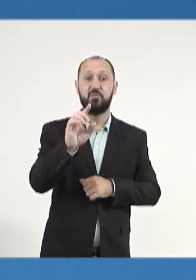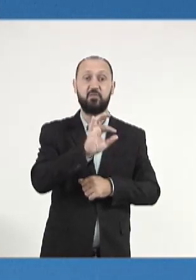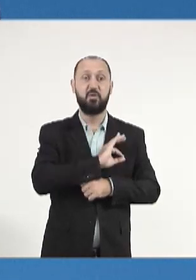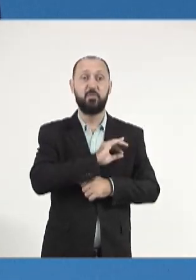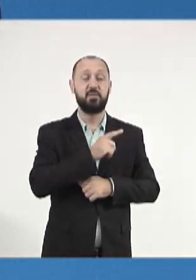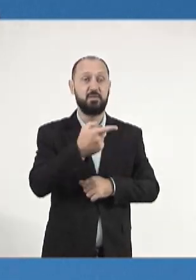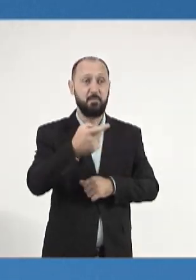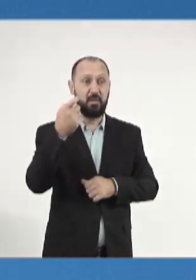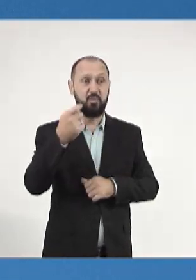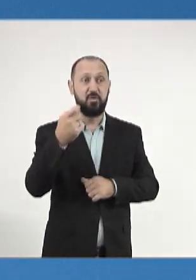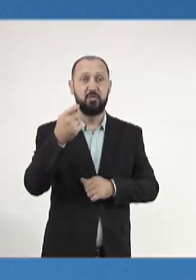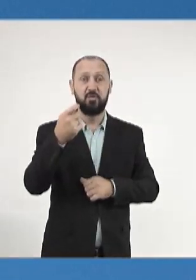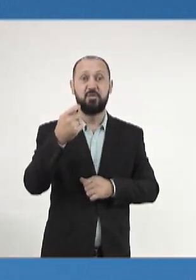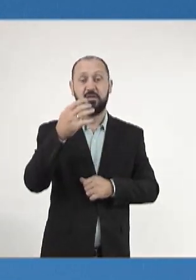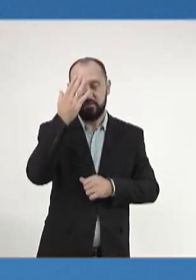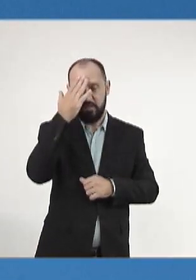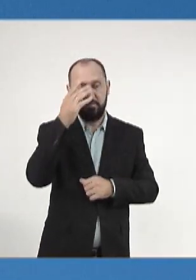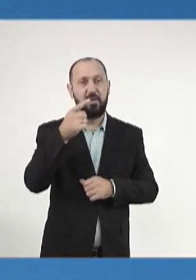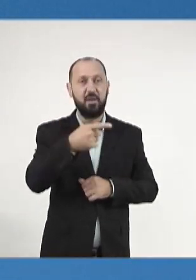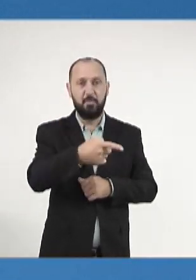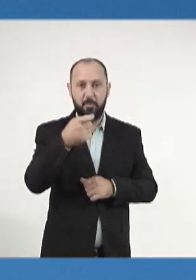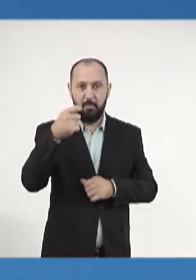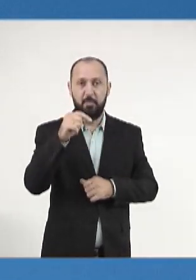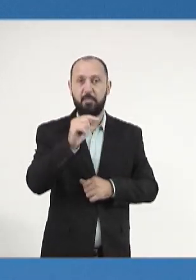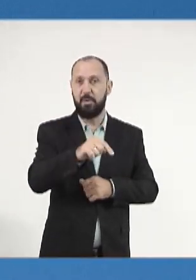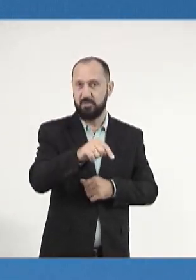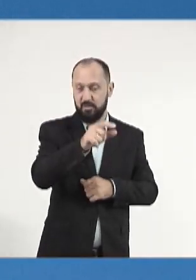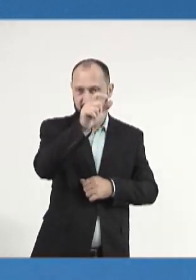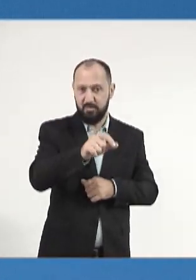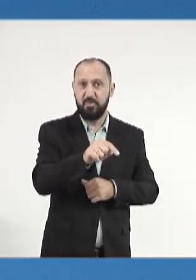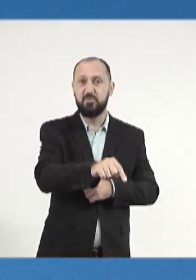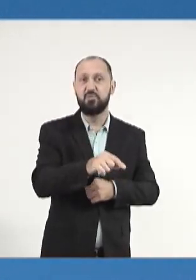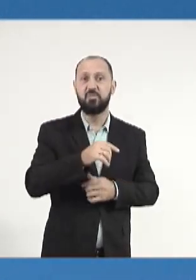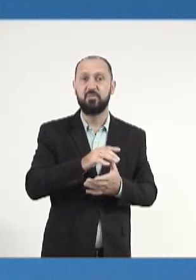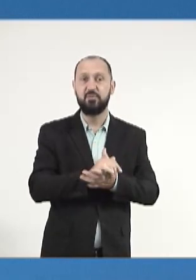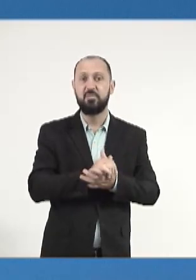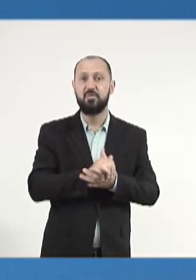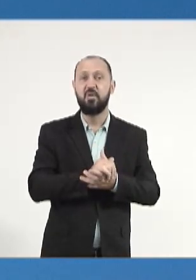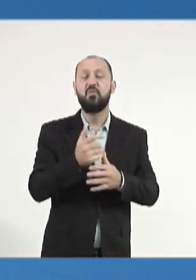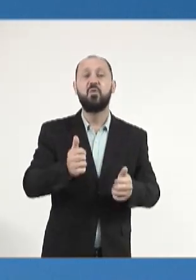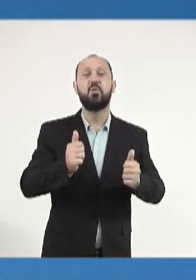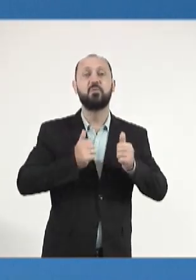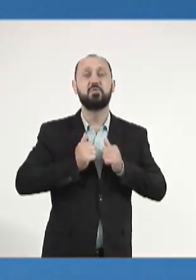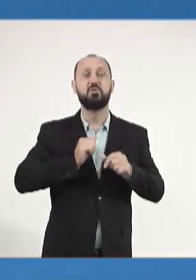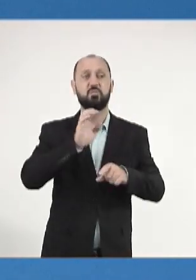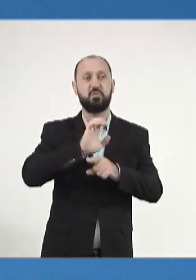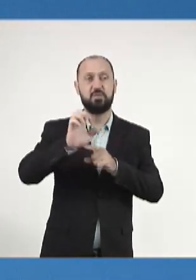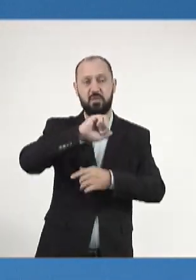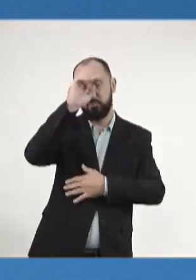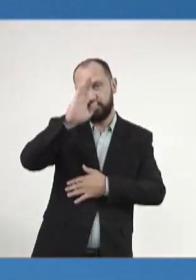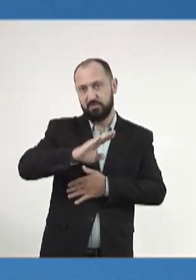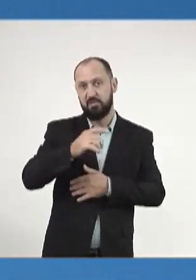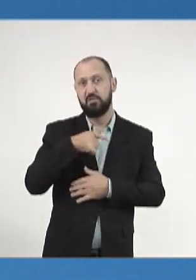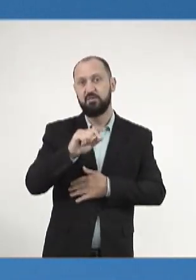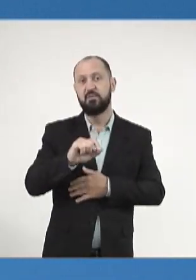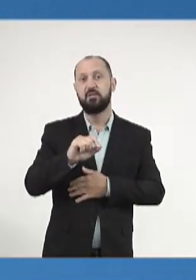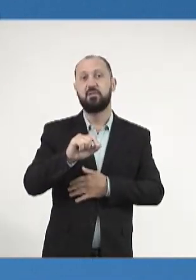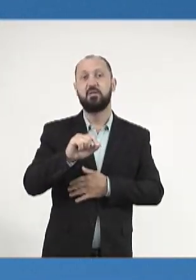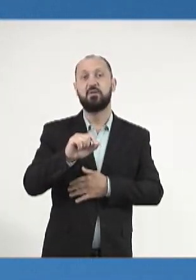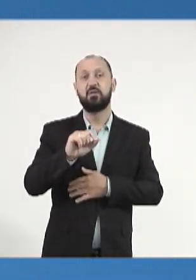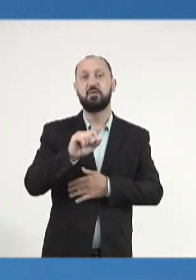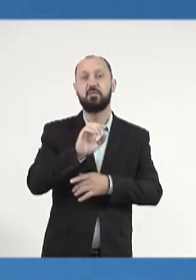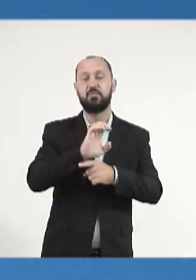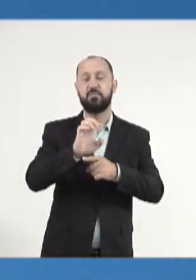quem matou. Sabe quem matou essa pessoa? Foi a omissão do Estado brasileiro. É a omissão do